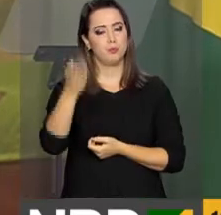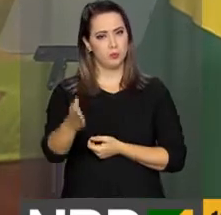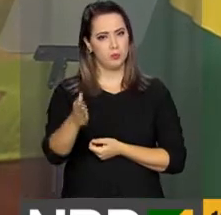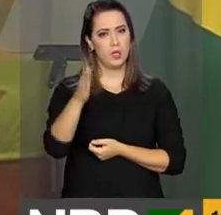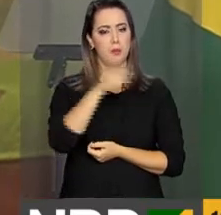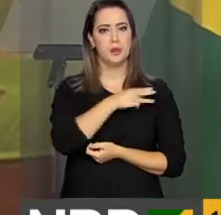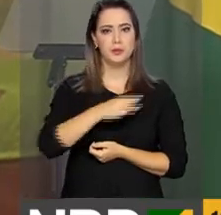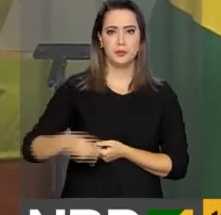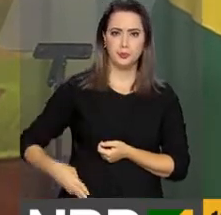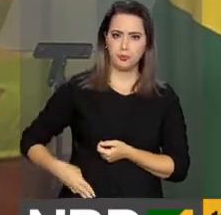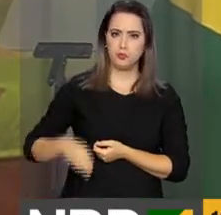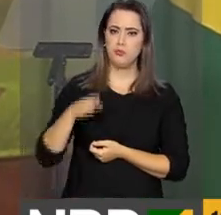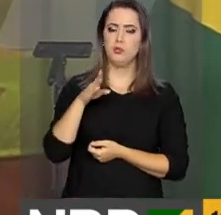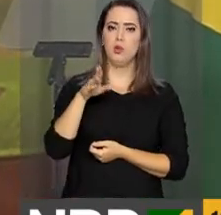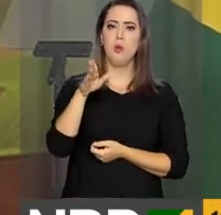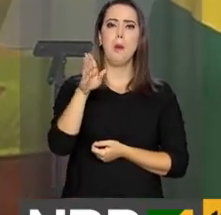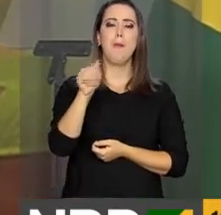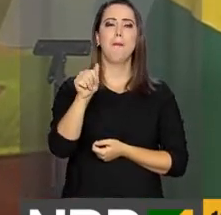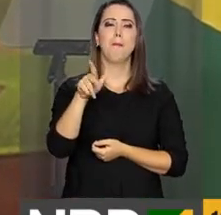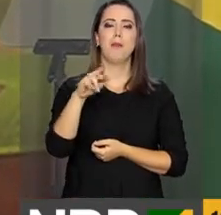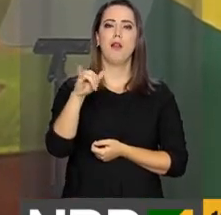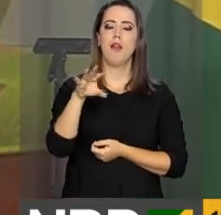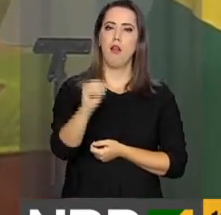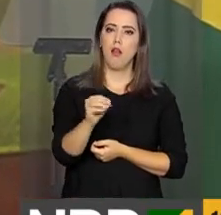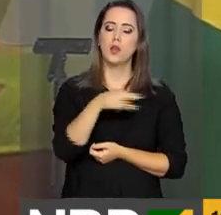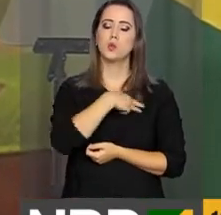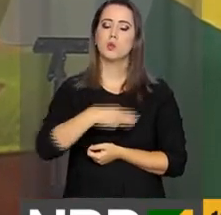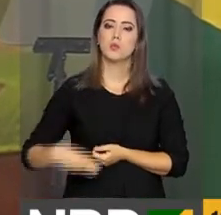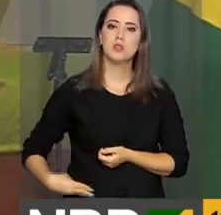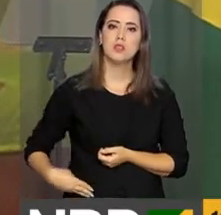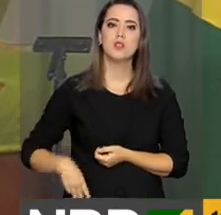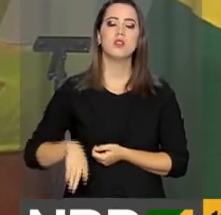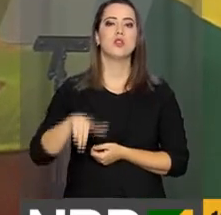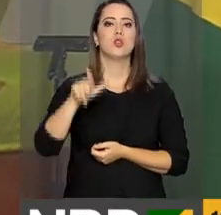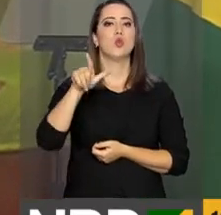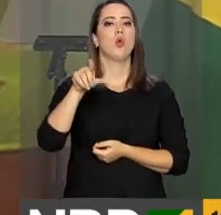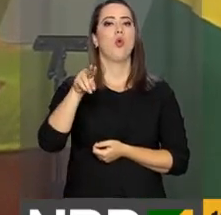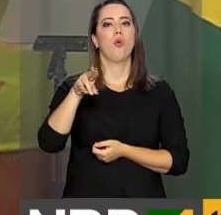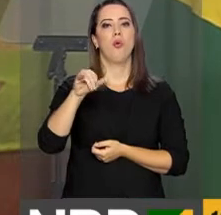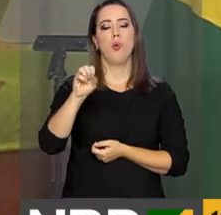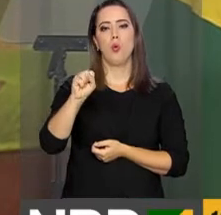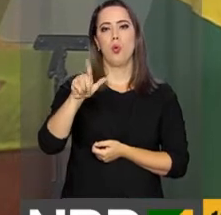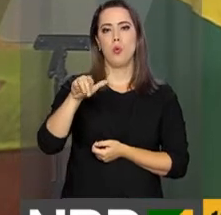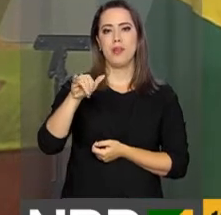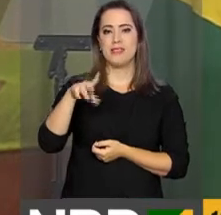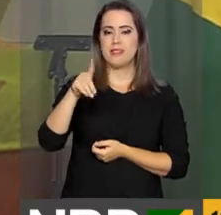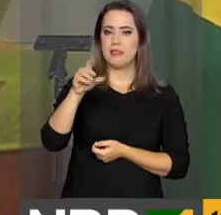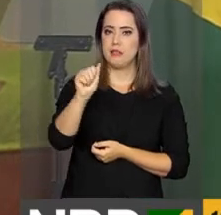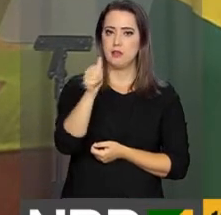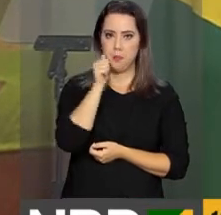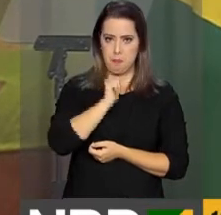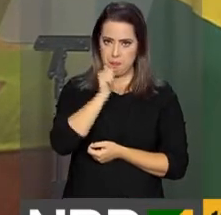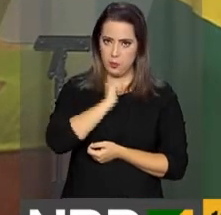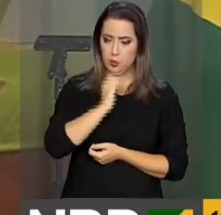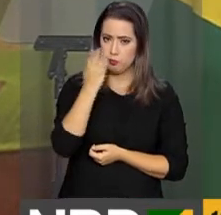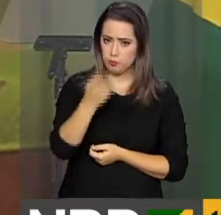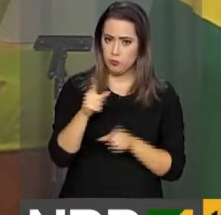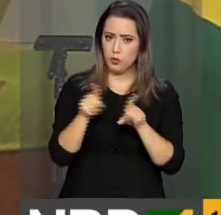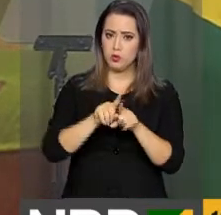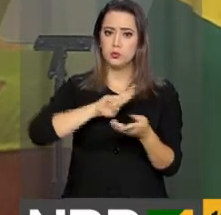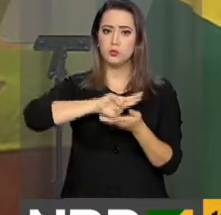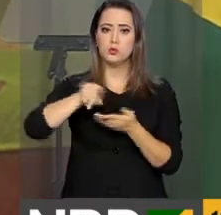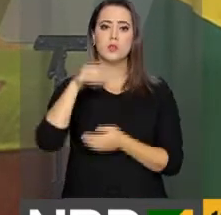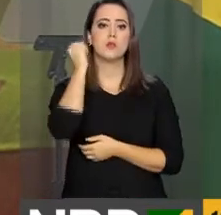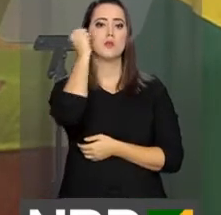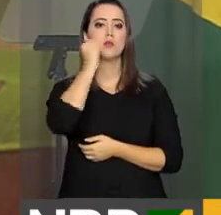Jorge, o Wagner Rosário, o Luiz Linda Valois, os senadores Cidinho Santos, Ivo